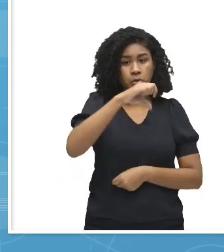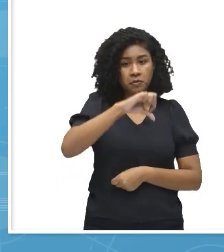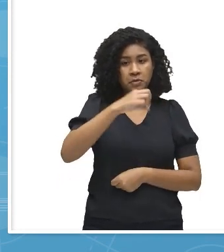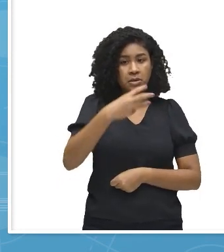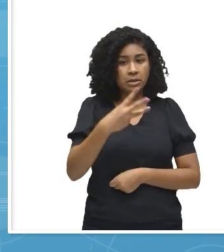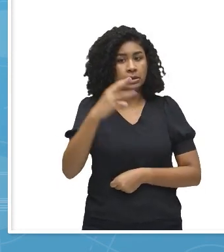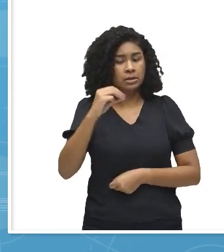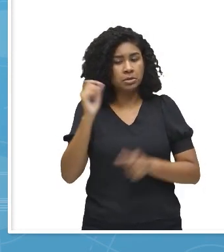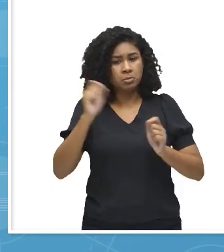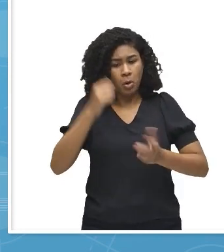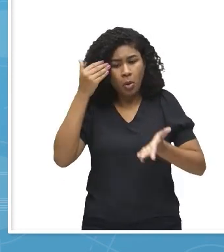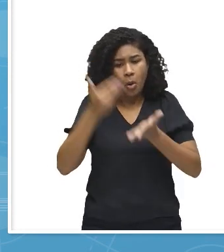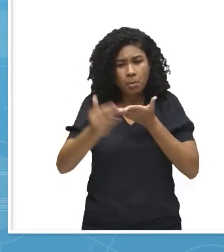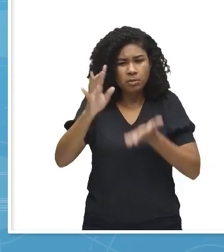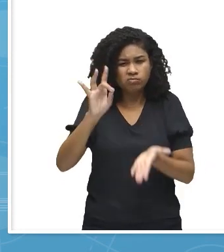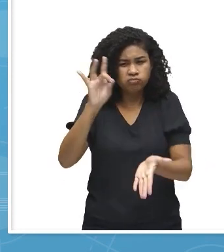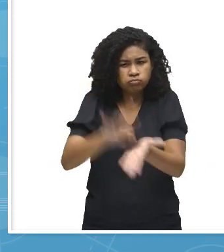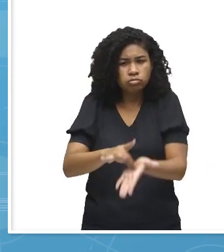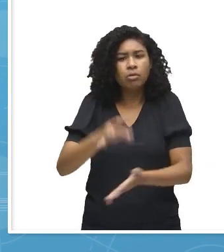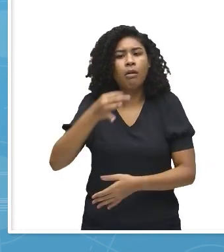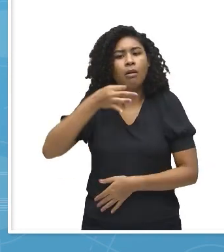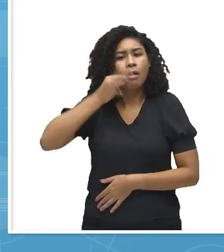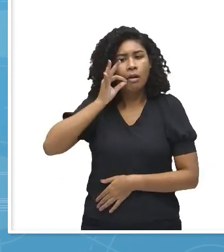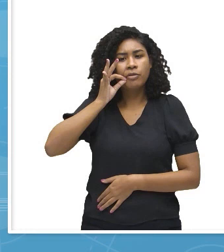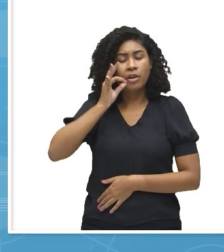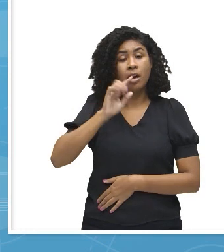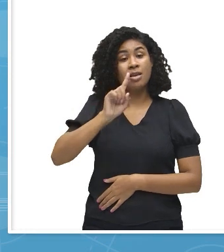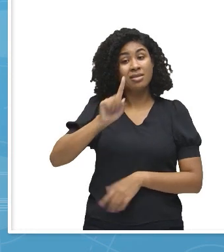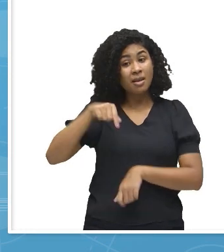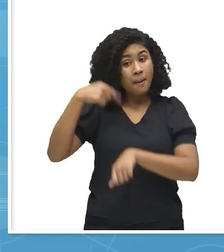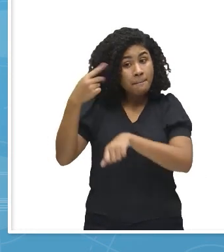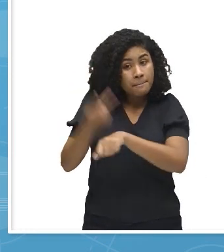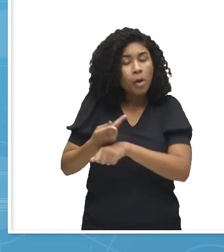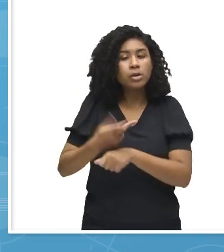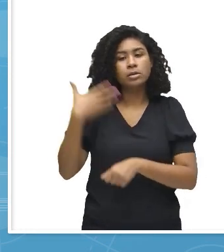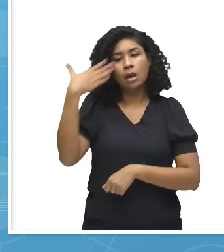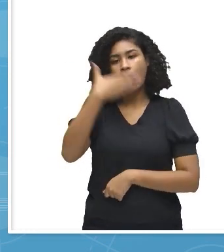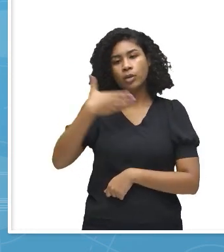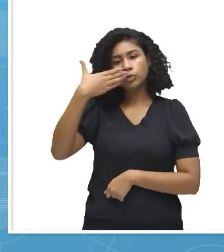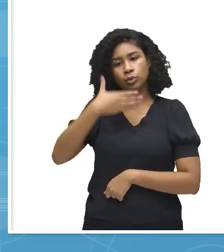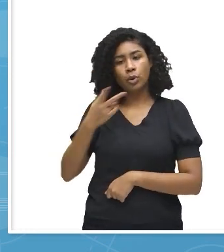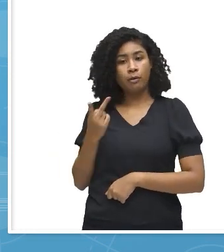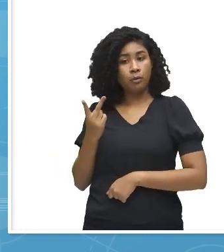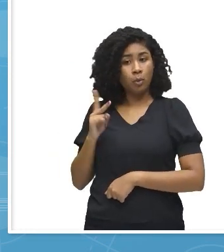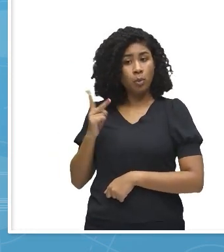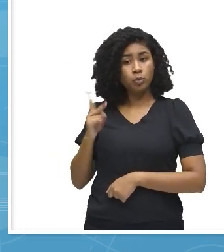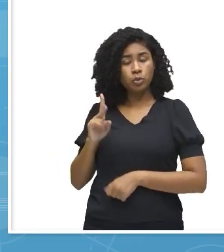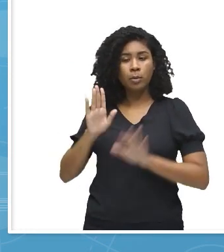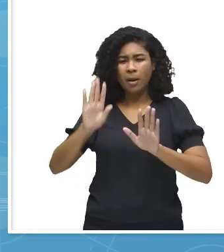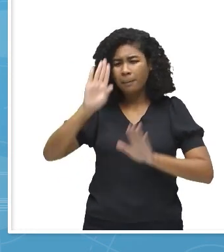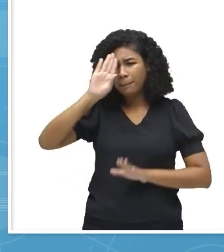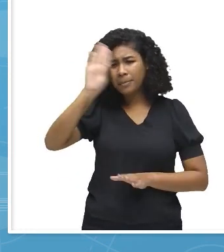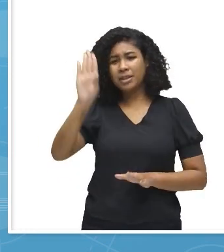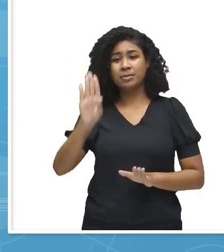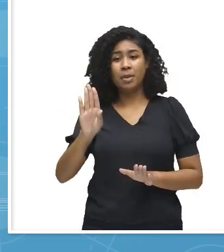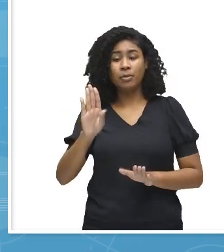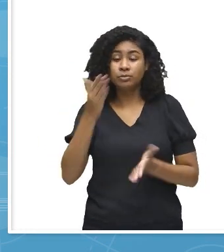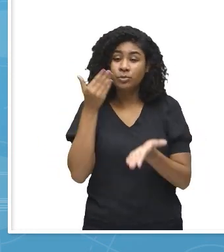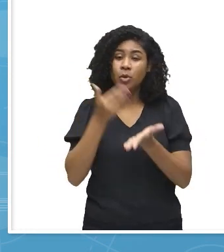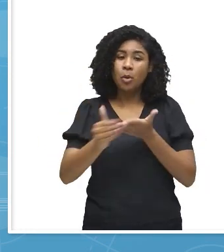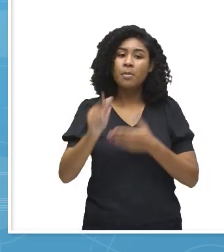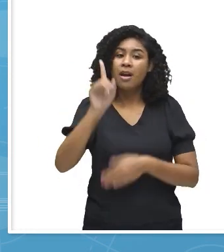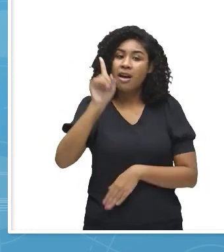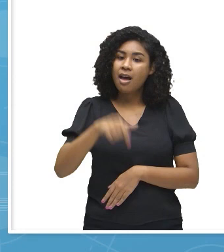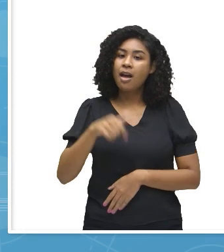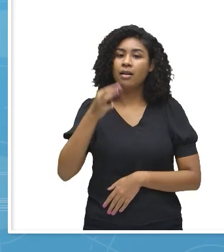açúcar, tá, gente? Mas os lucros obtidos com a exportação, né, com a comercialização ou